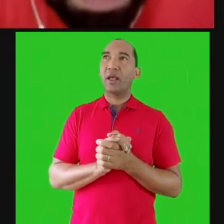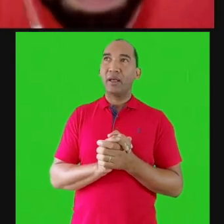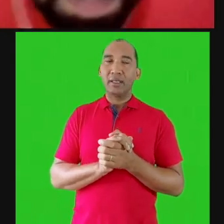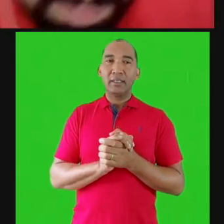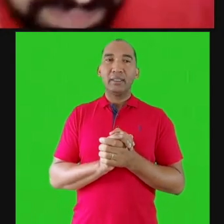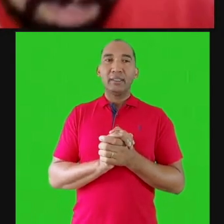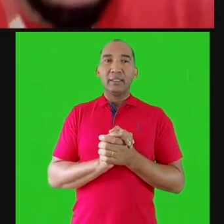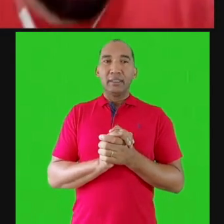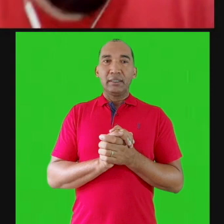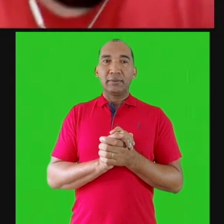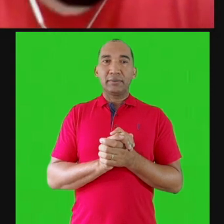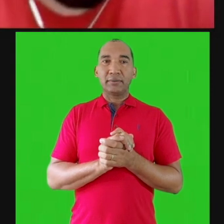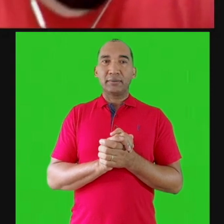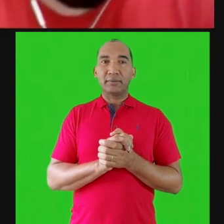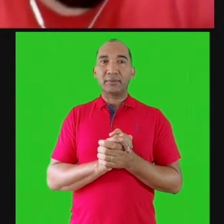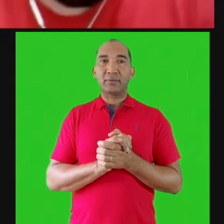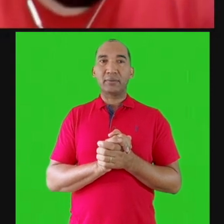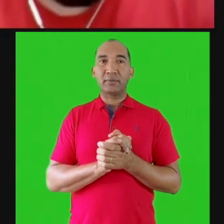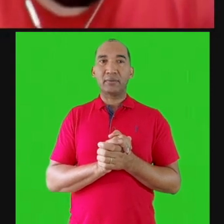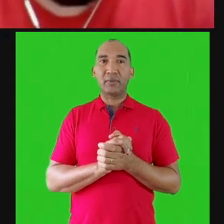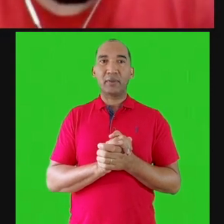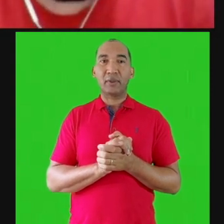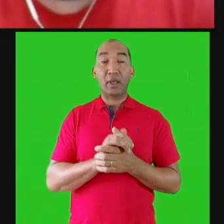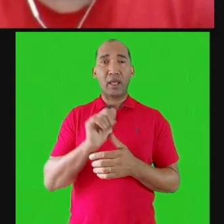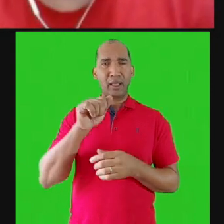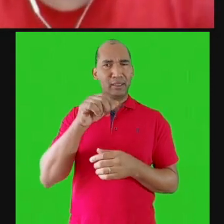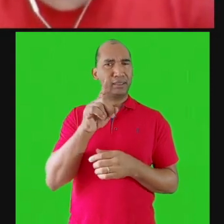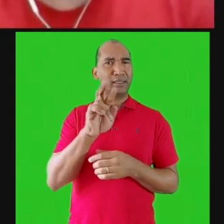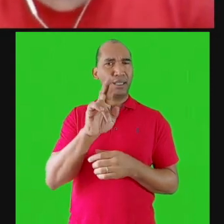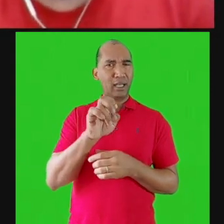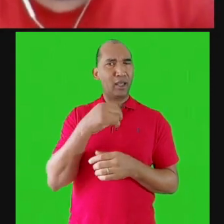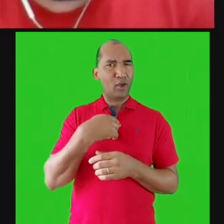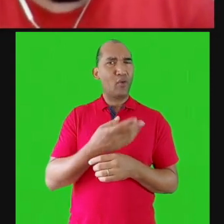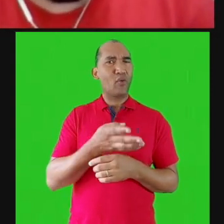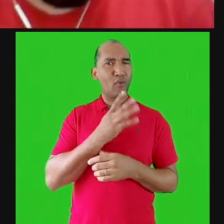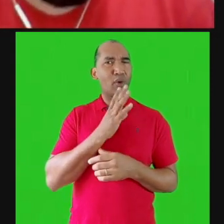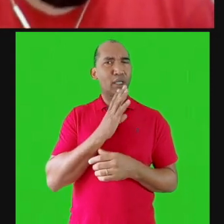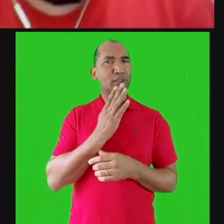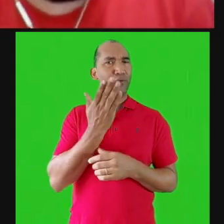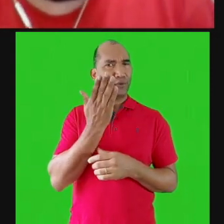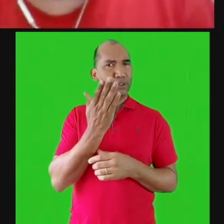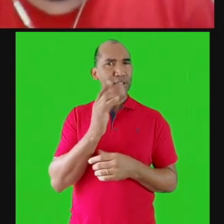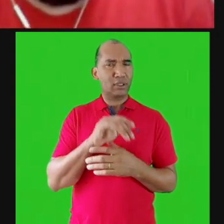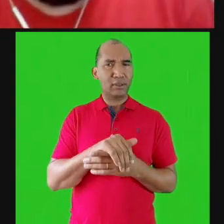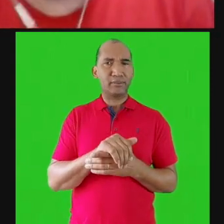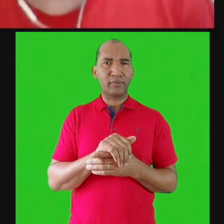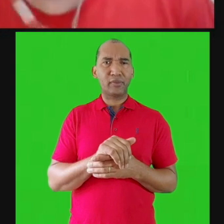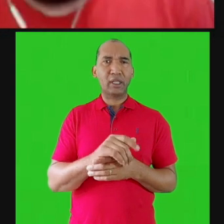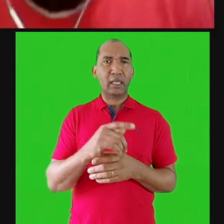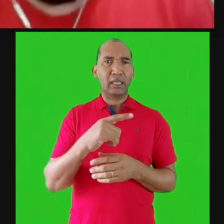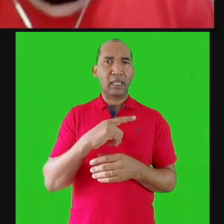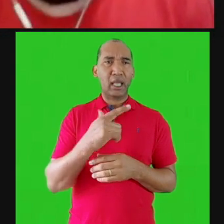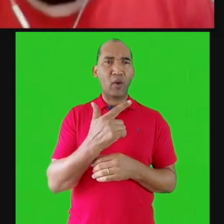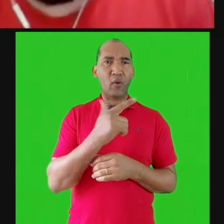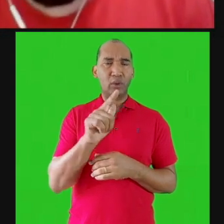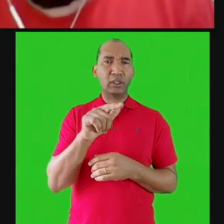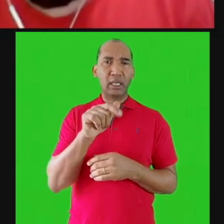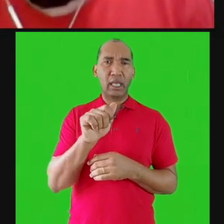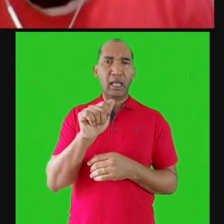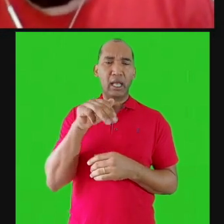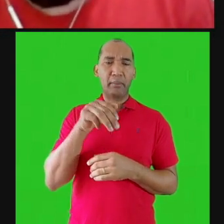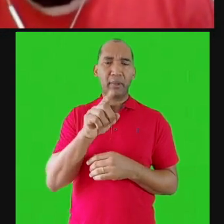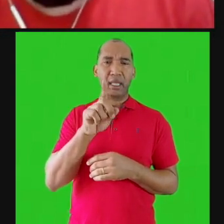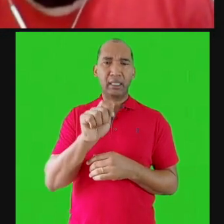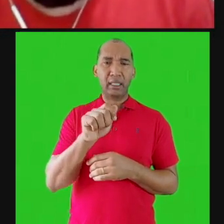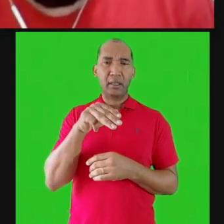André, eu conheço você da Amanda Monique, que é um outro filme que a gente vai falar daqui